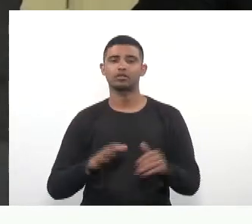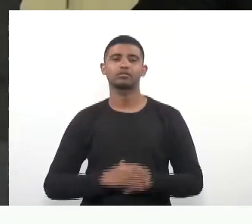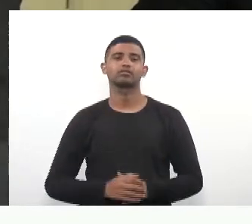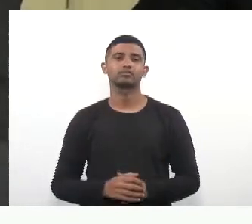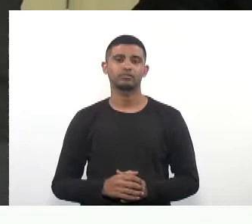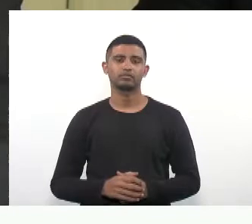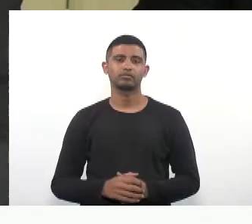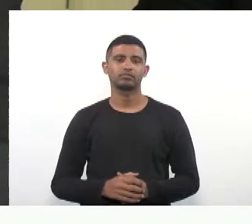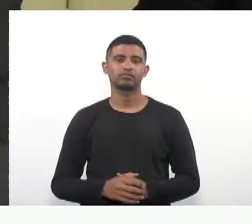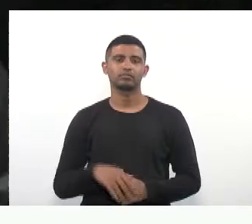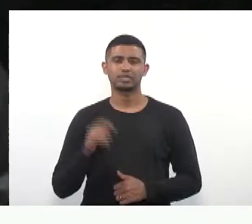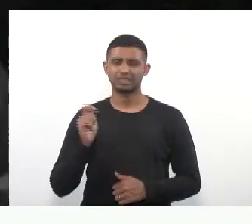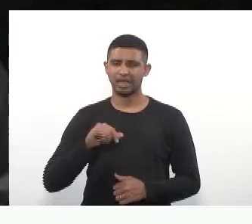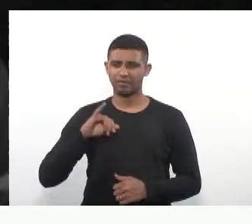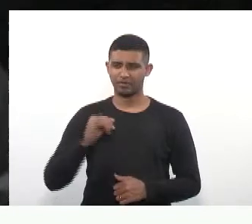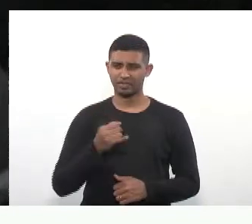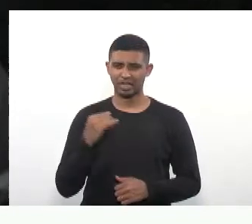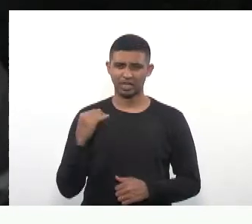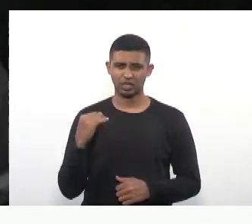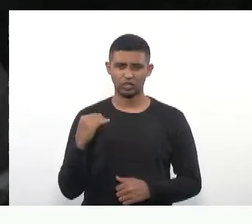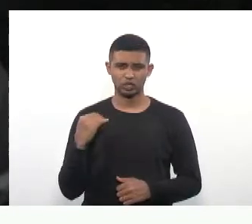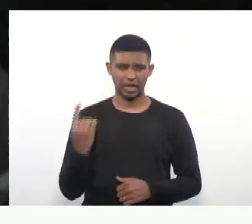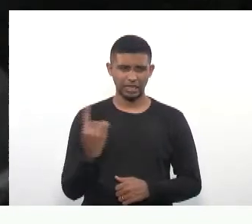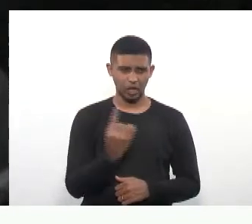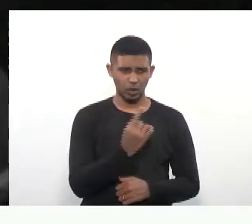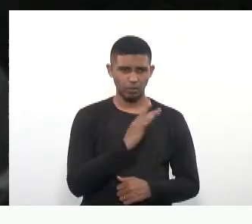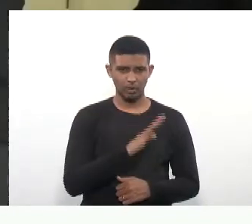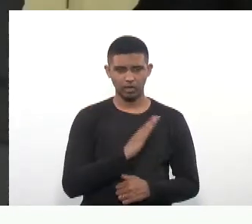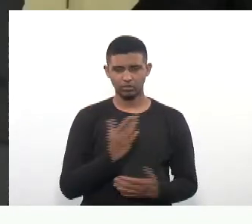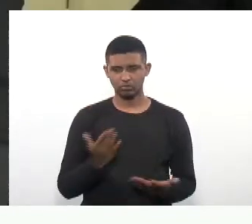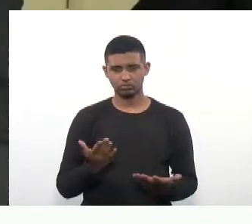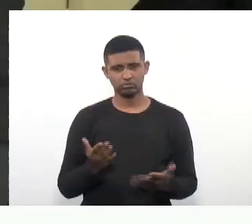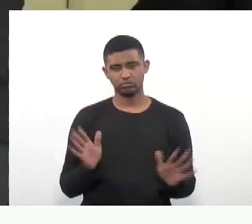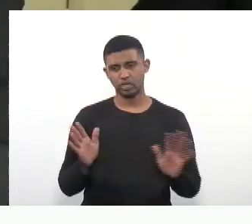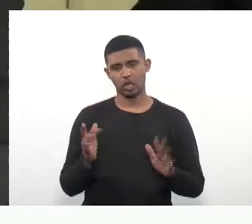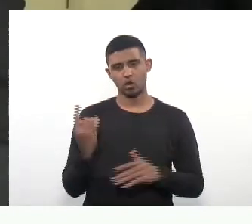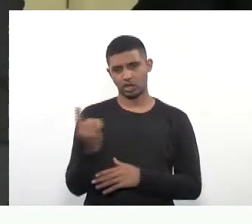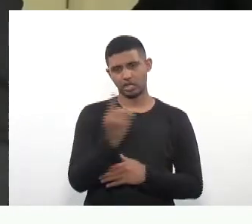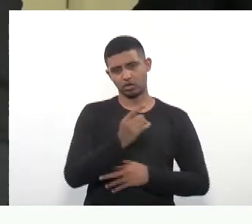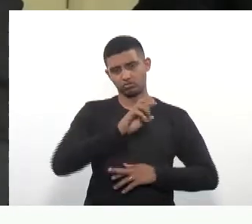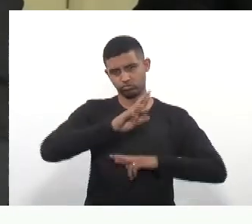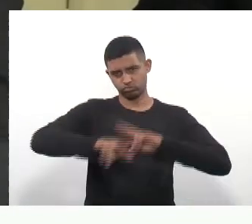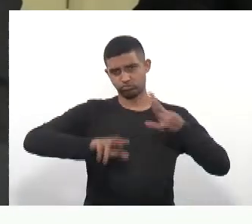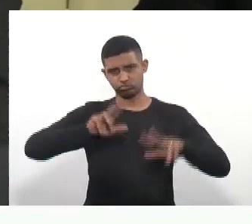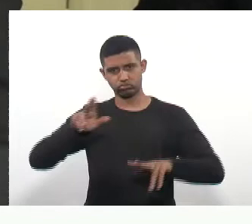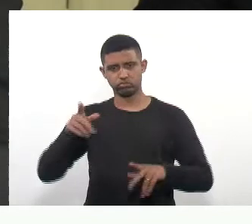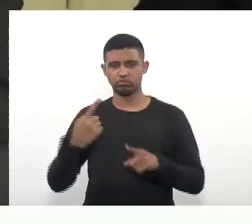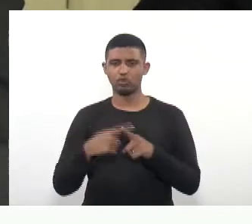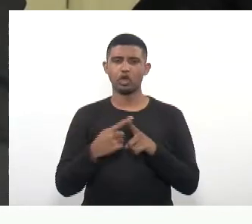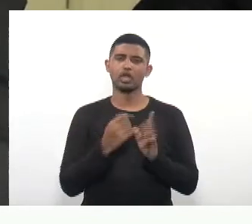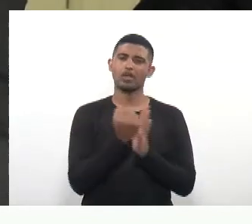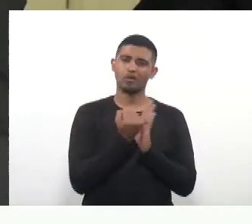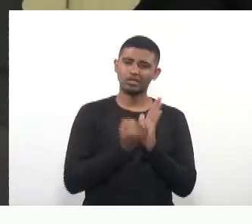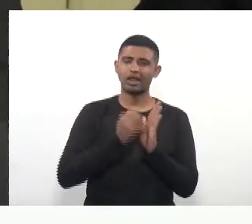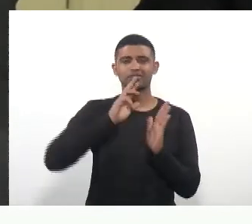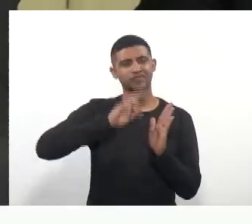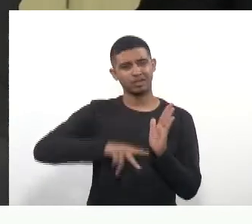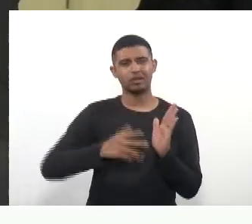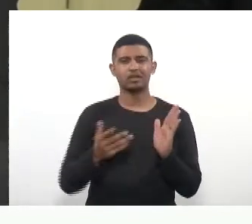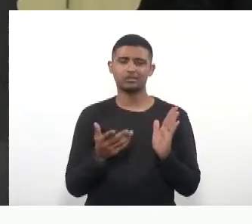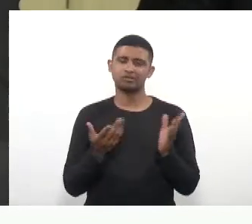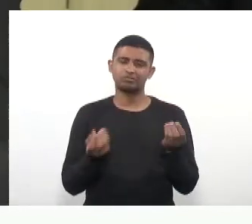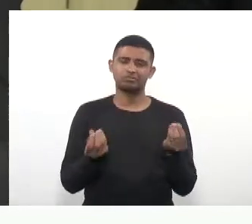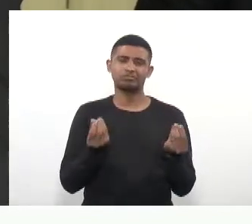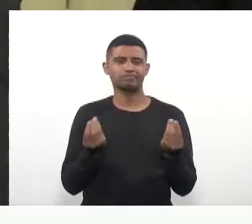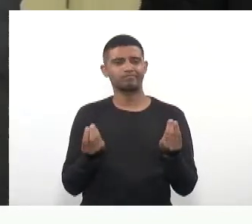Mas aproveitaria todas ou cada uma teria que negociar? Cada uma tem um redesenho diferente, que são contratos diferentes. A gente fica um